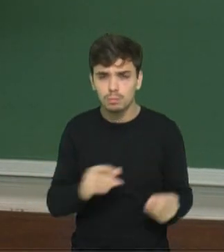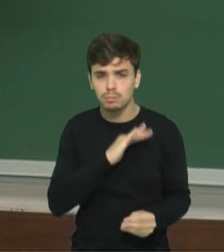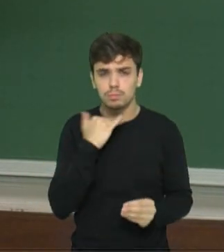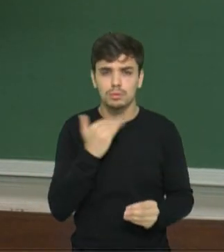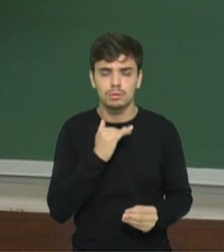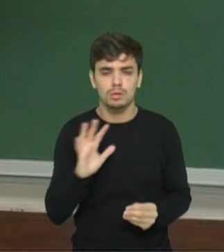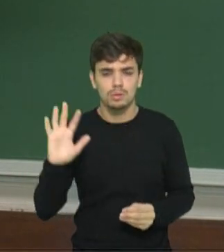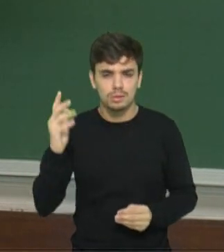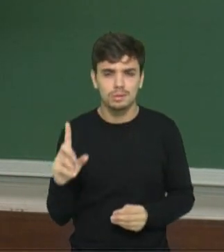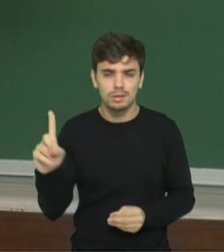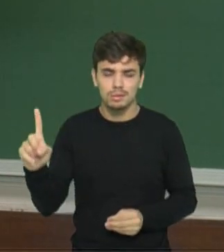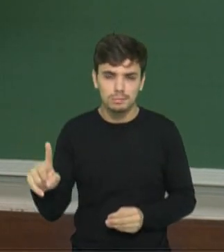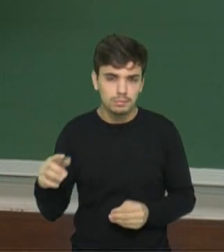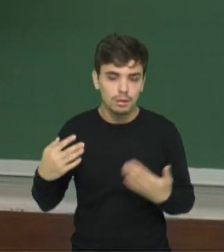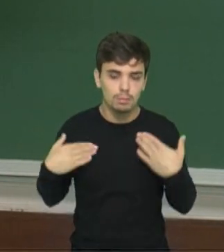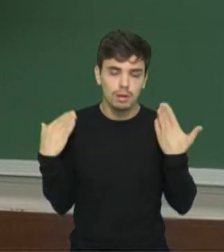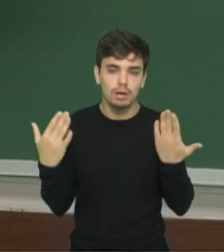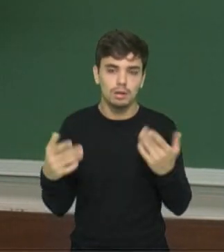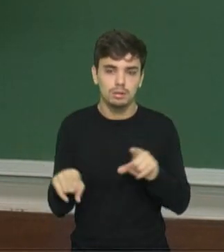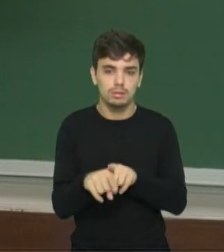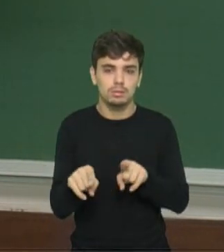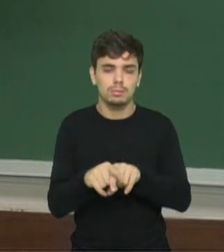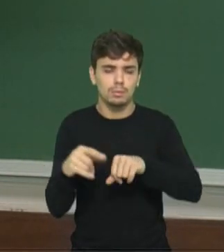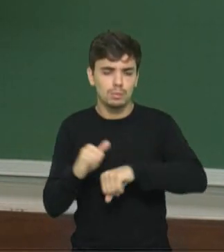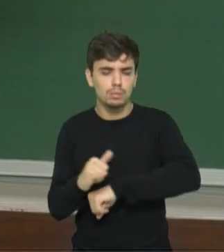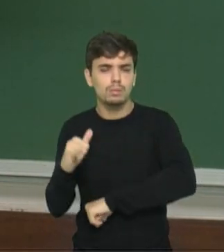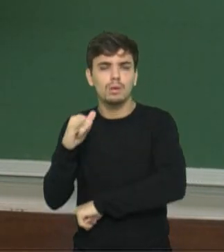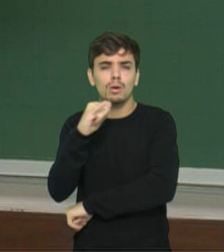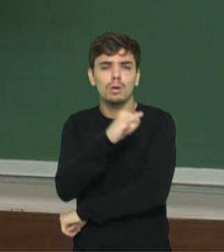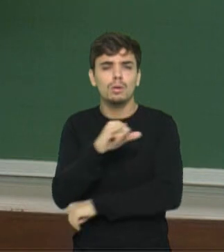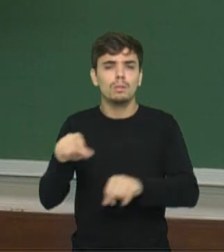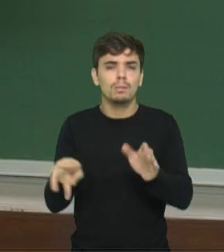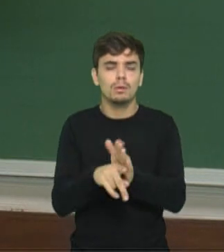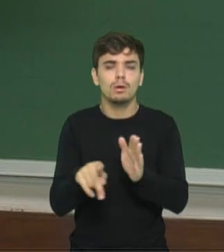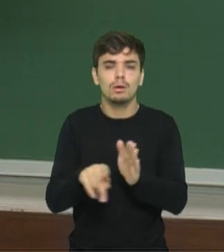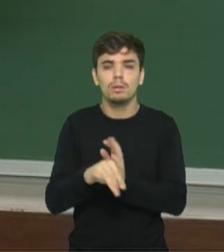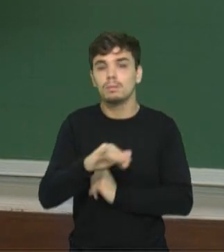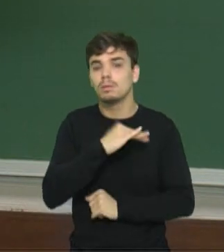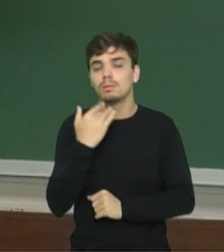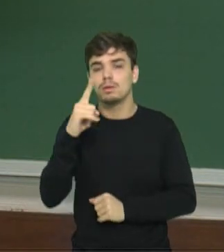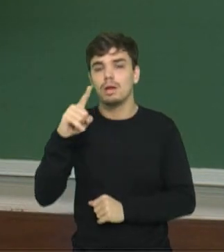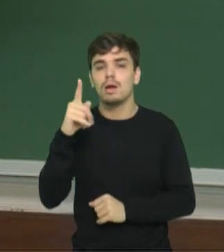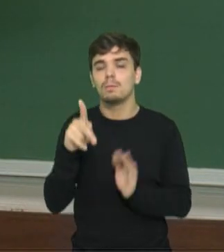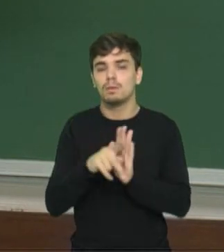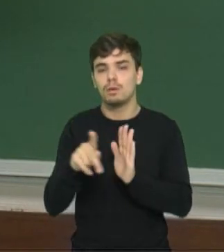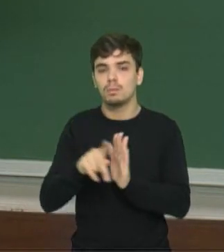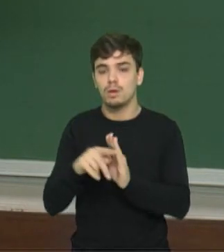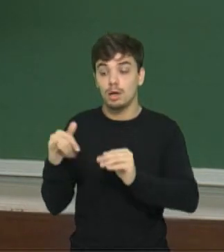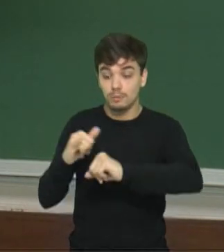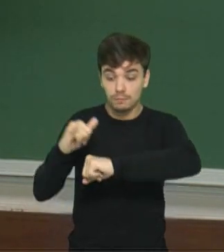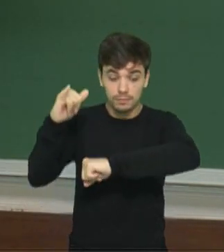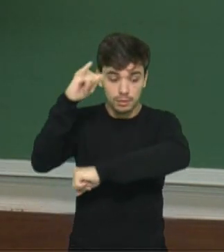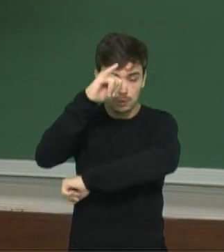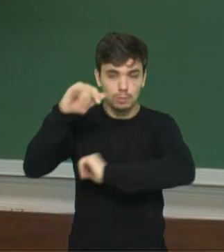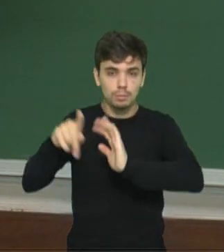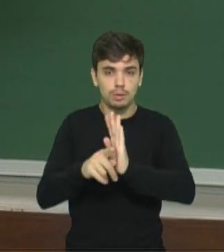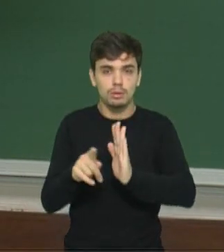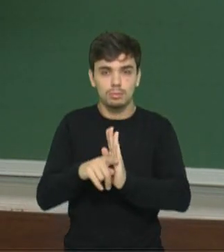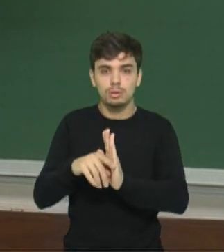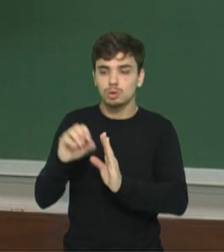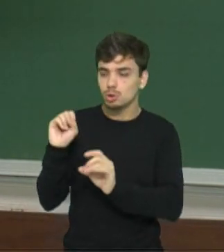maneira chocante, né, como, por exemplo, o voo da morte. Quando a aeronáutica, os aviões da aeronáutica argentina, eles jogavam